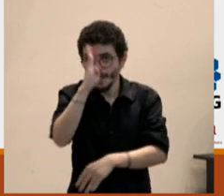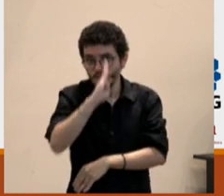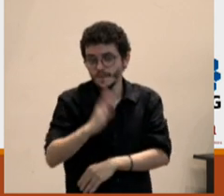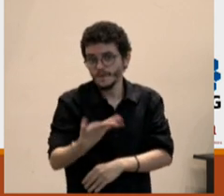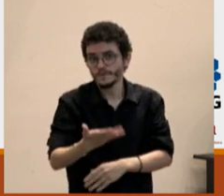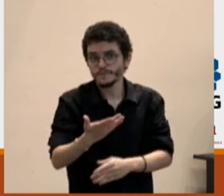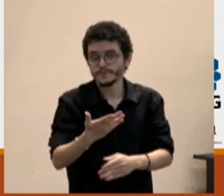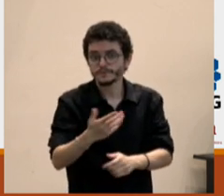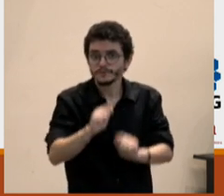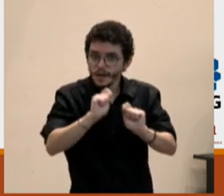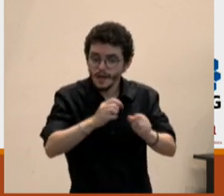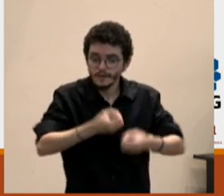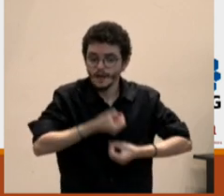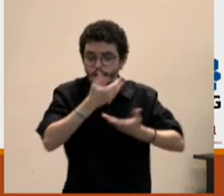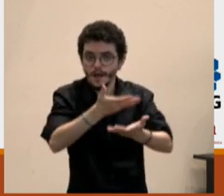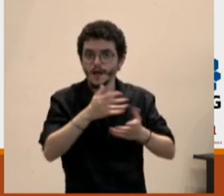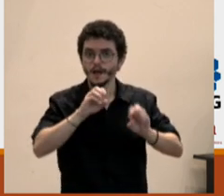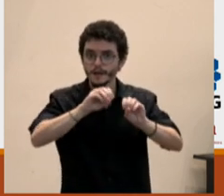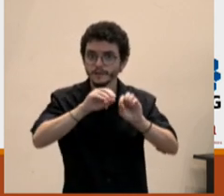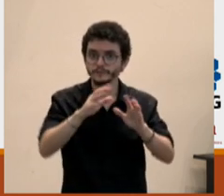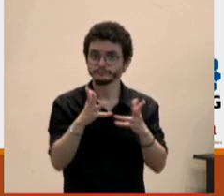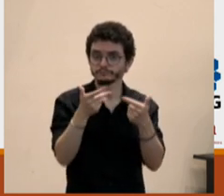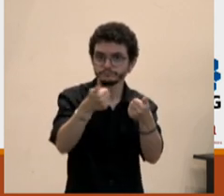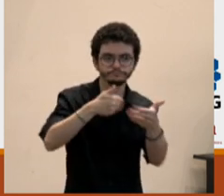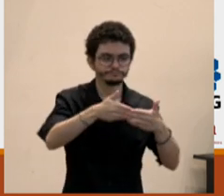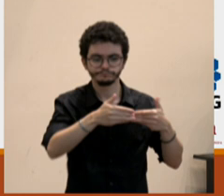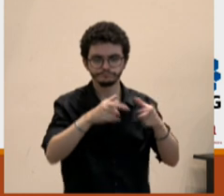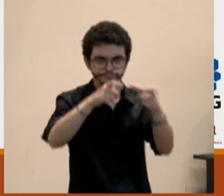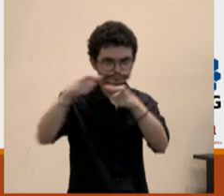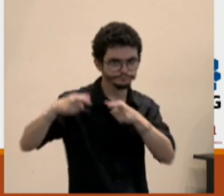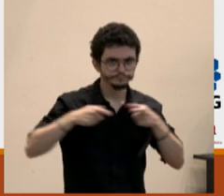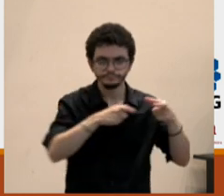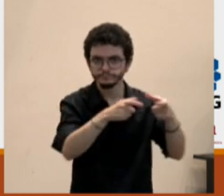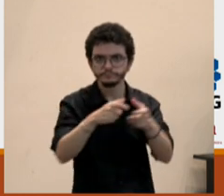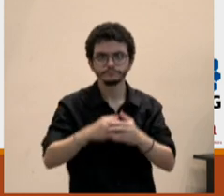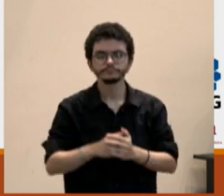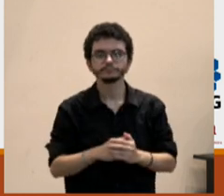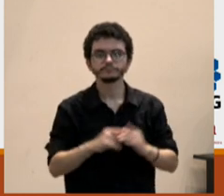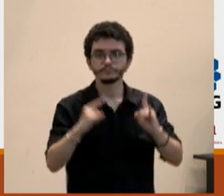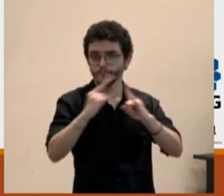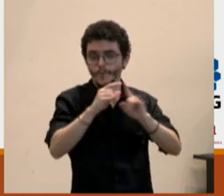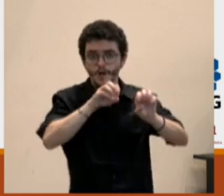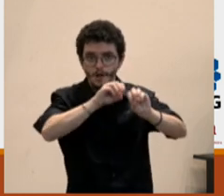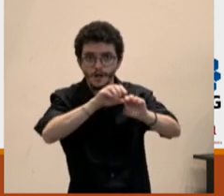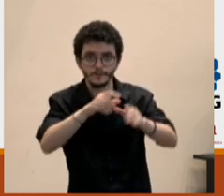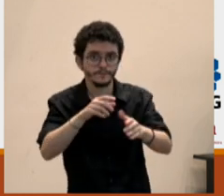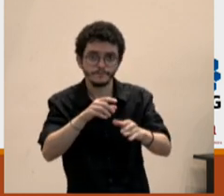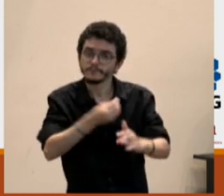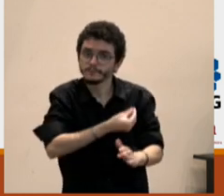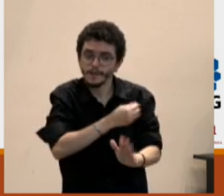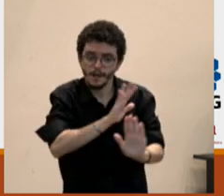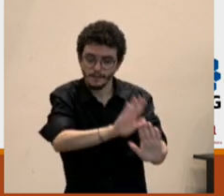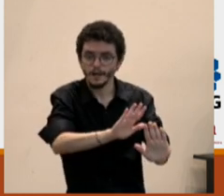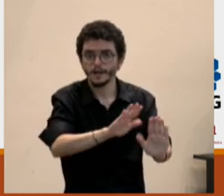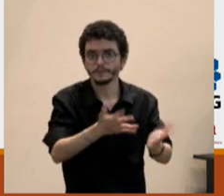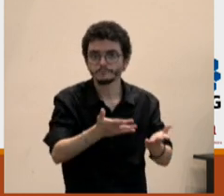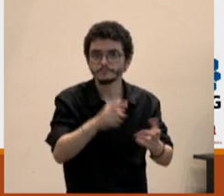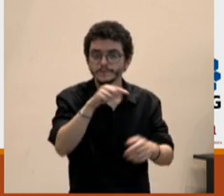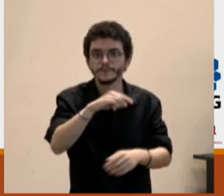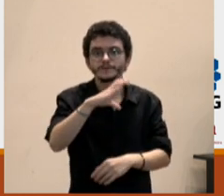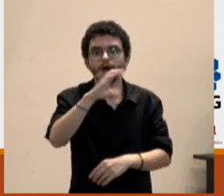ofertar educação com qualidade, independentemente do local em que a instituição educativa esteja instalada. Então, isso é o